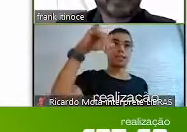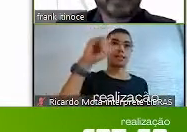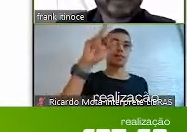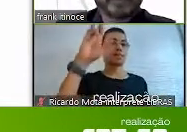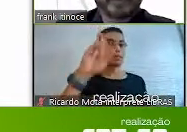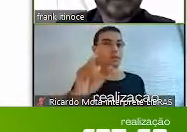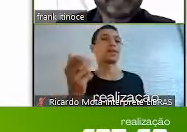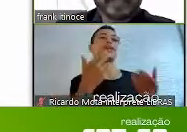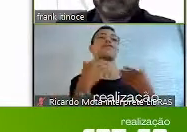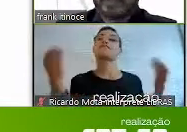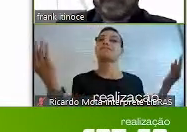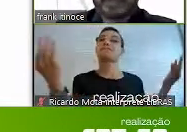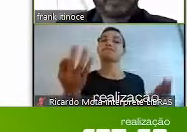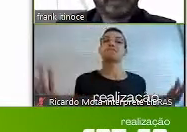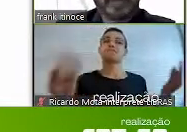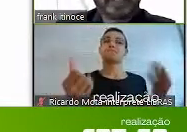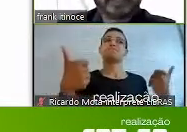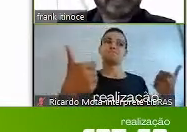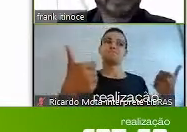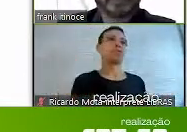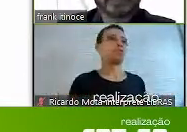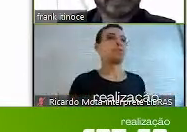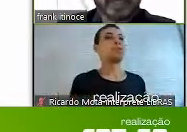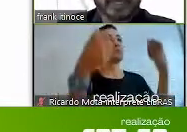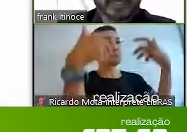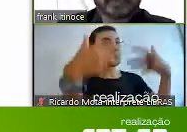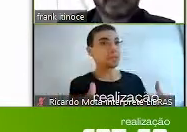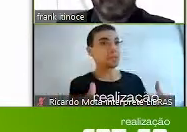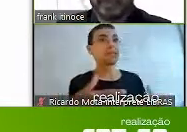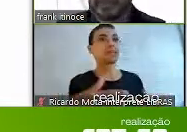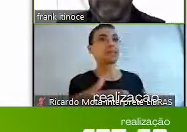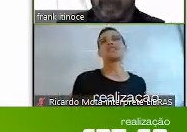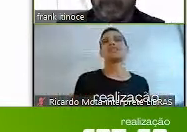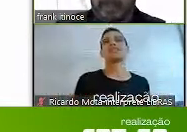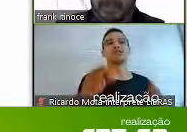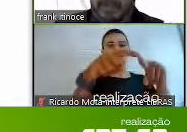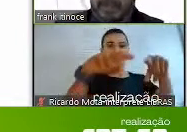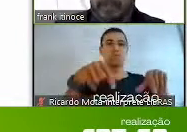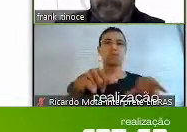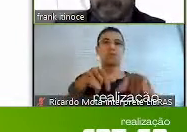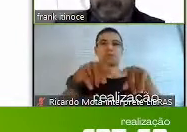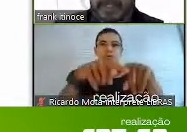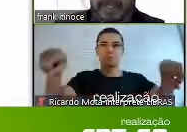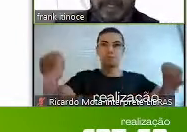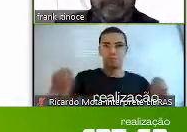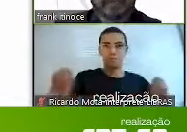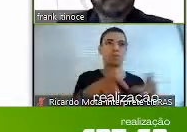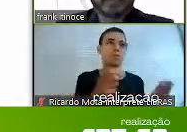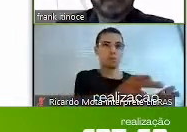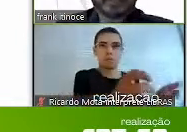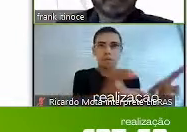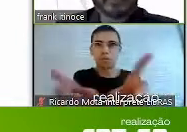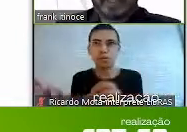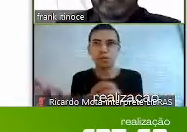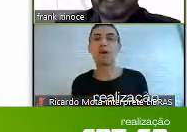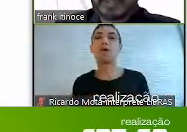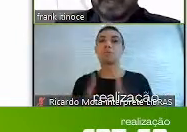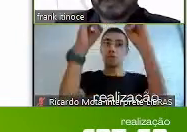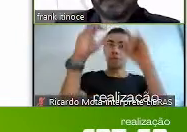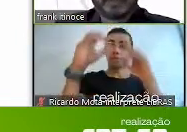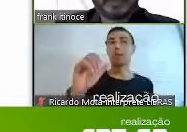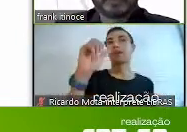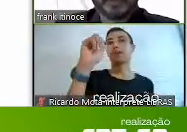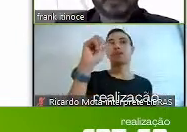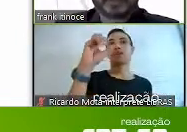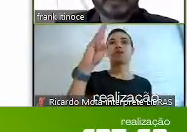a conclusão da ocorrência, né? E ele acabou comentando, né? O shopping de Osasco, aquele prédio em São Bernardo e outras ocorrências aí, né?